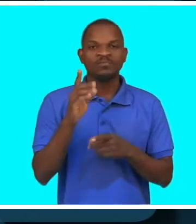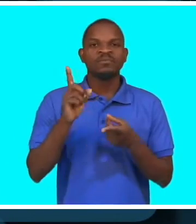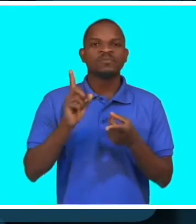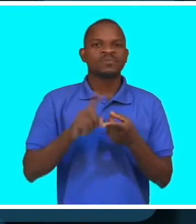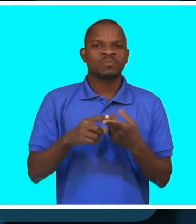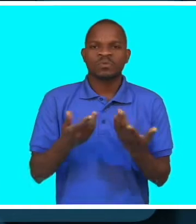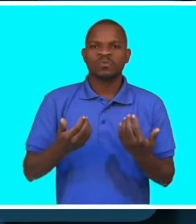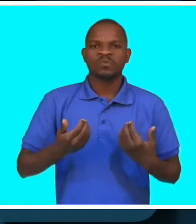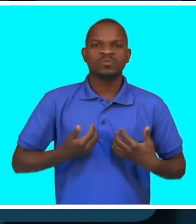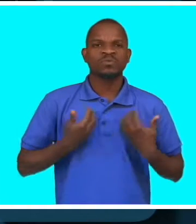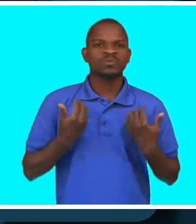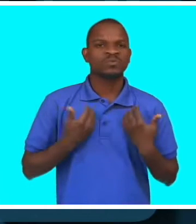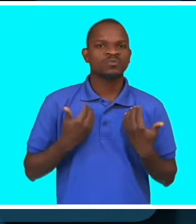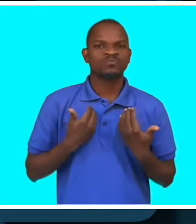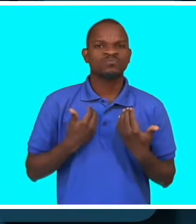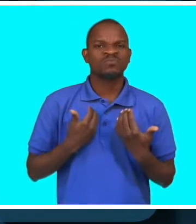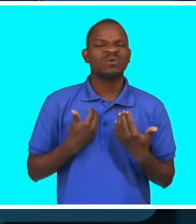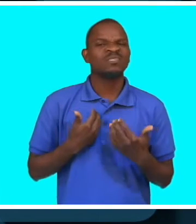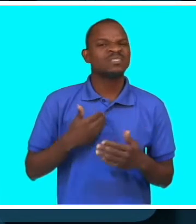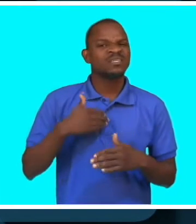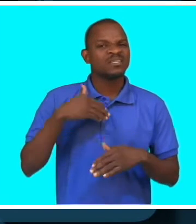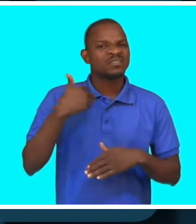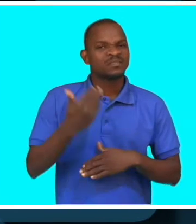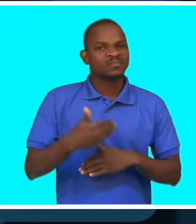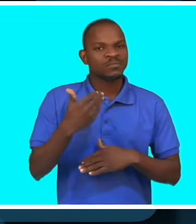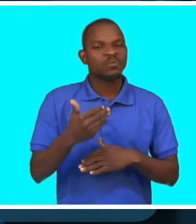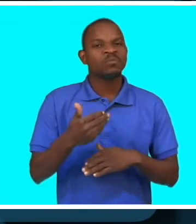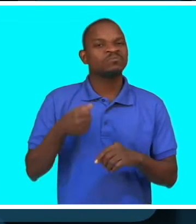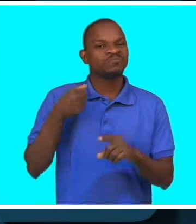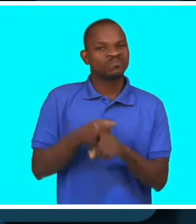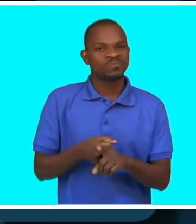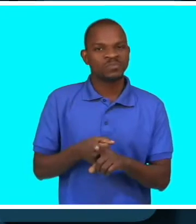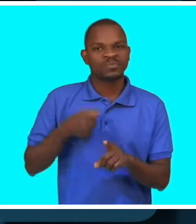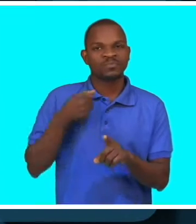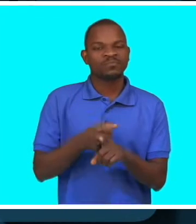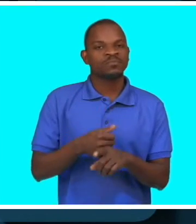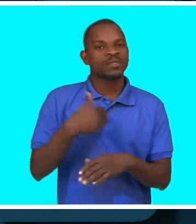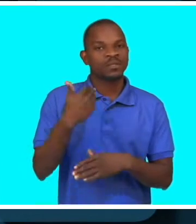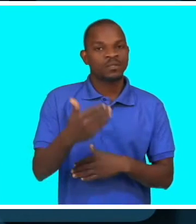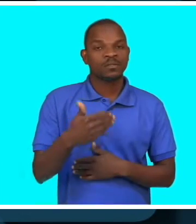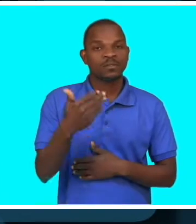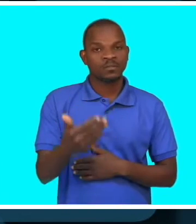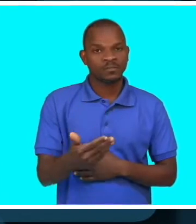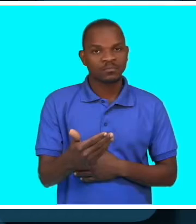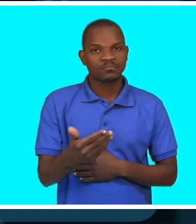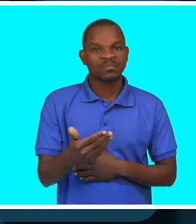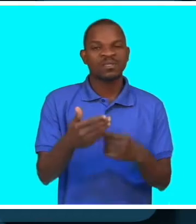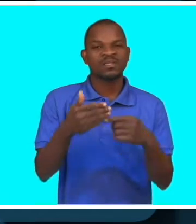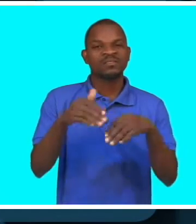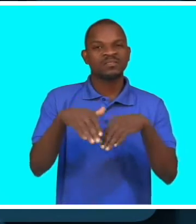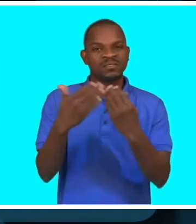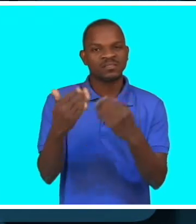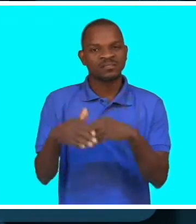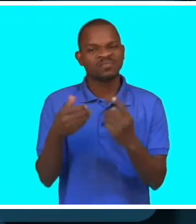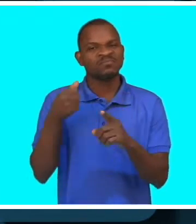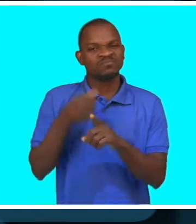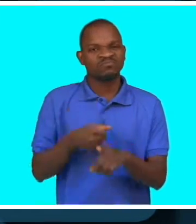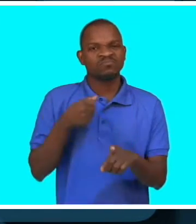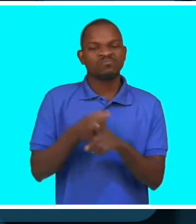sou jovem, de facto, que luto sempre, que luto em todos os dias